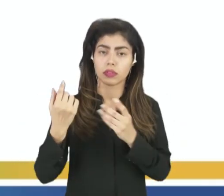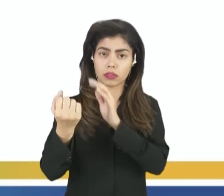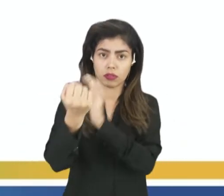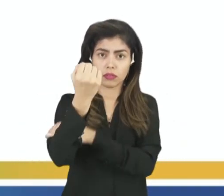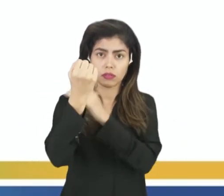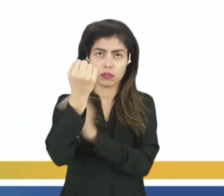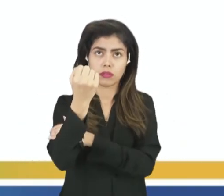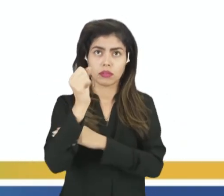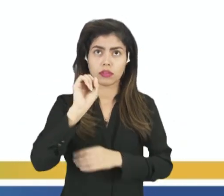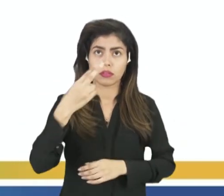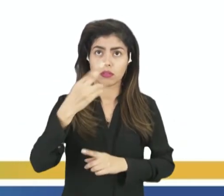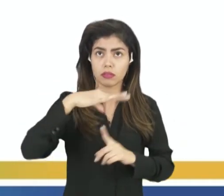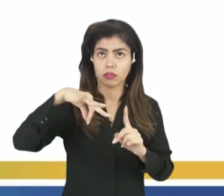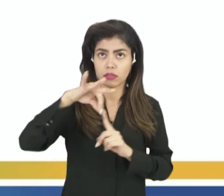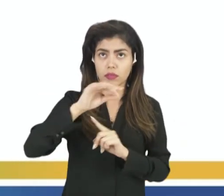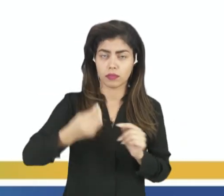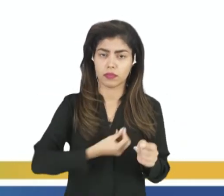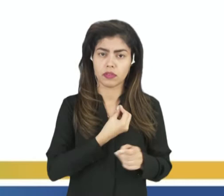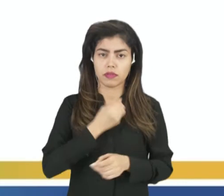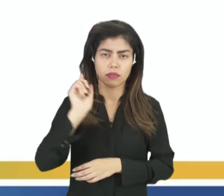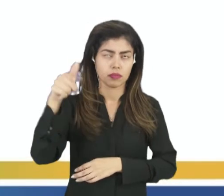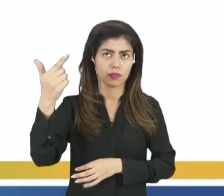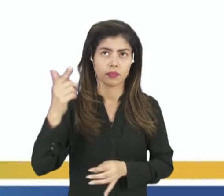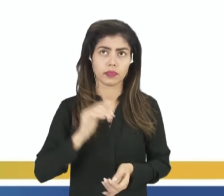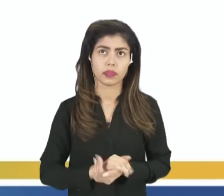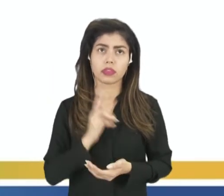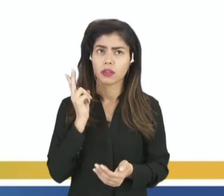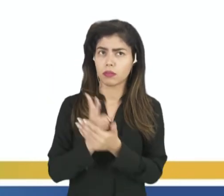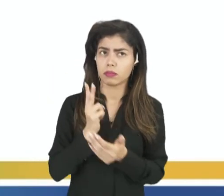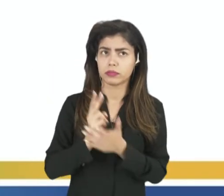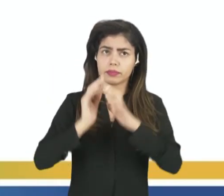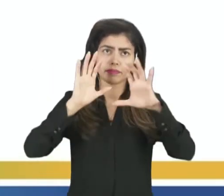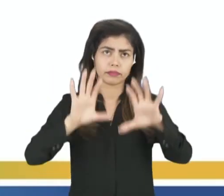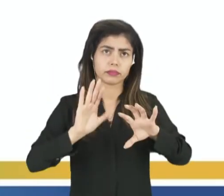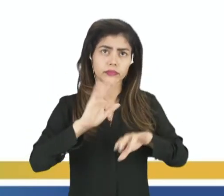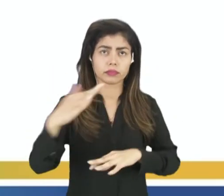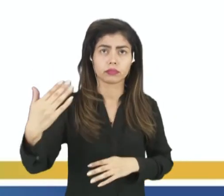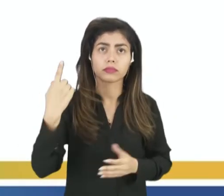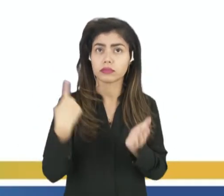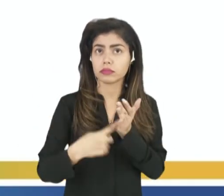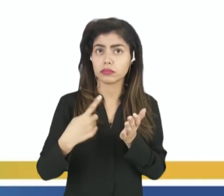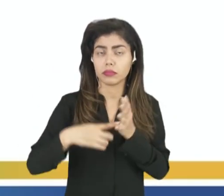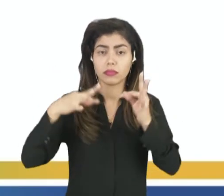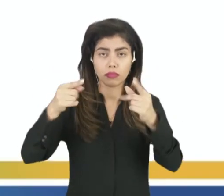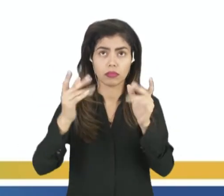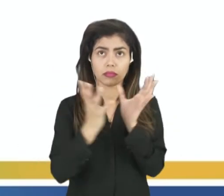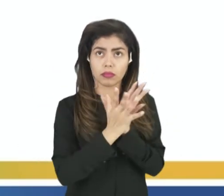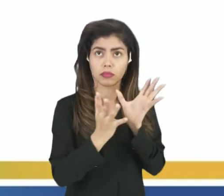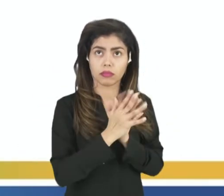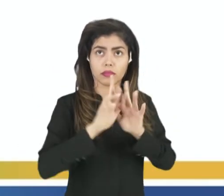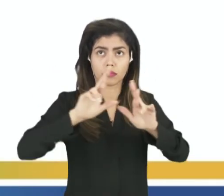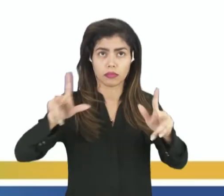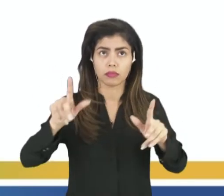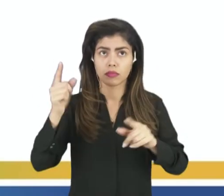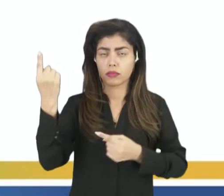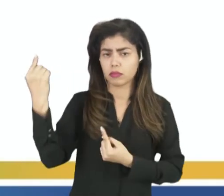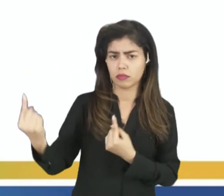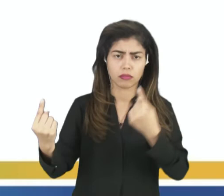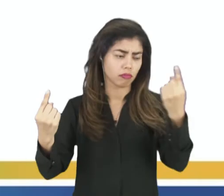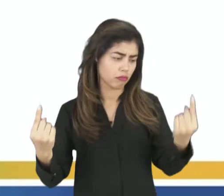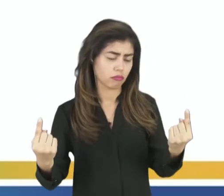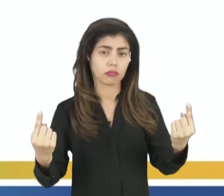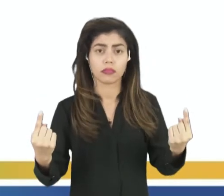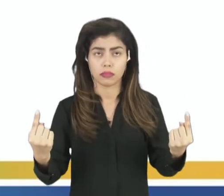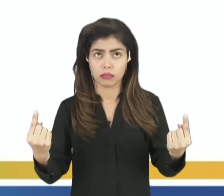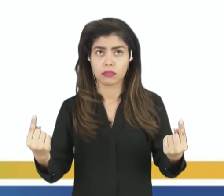de corpo ou de espírito mais vivo do que outro, mesmo assim, quando se considera tudo isto em conjunto, a diferença entre um e